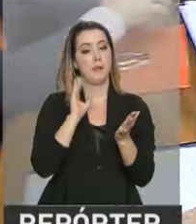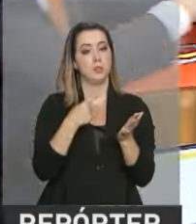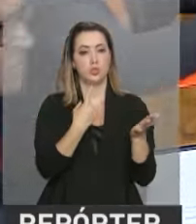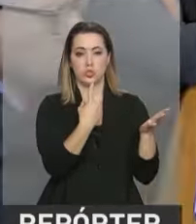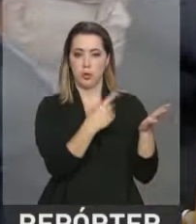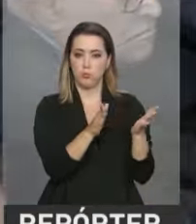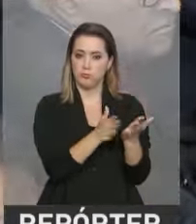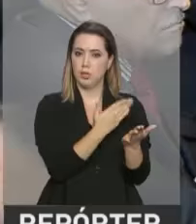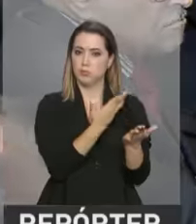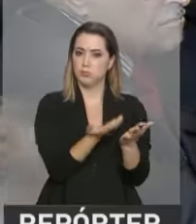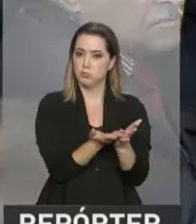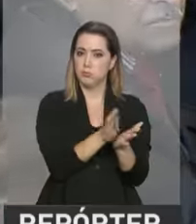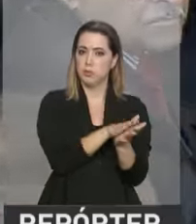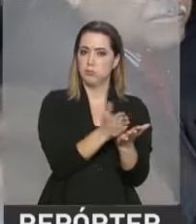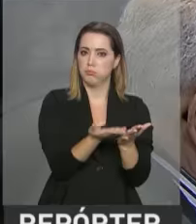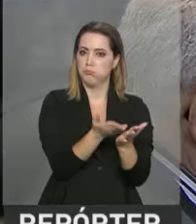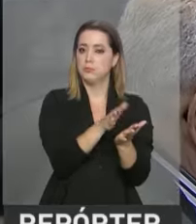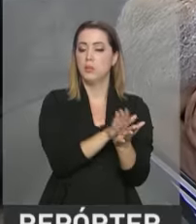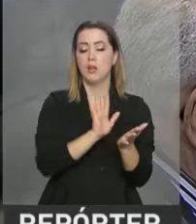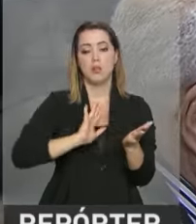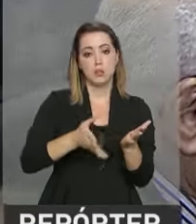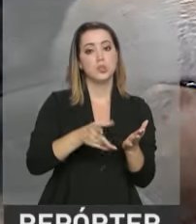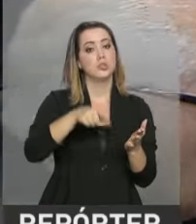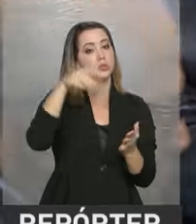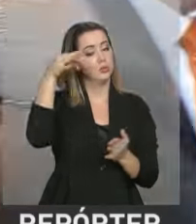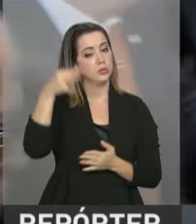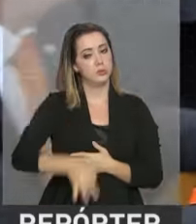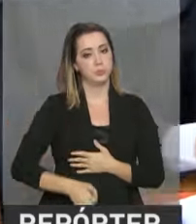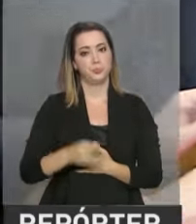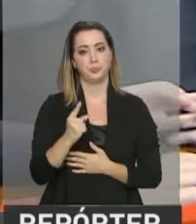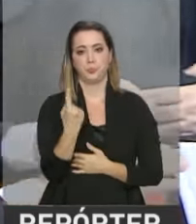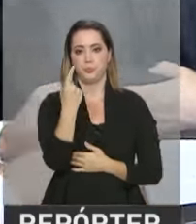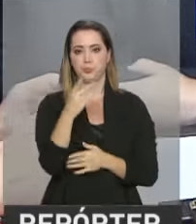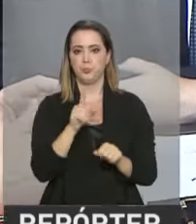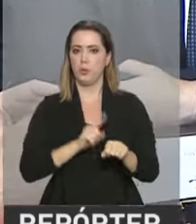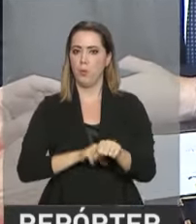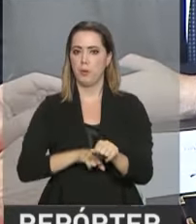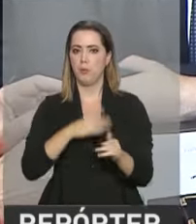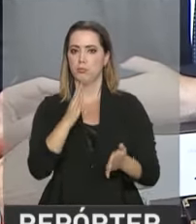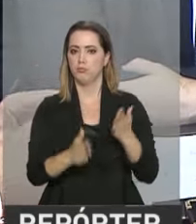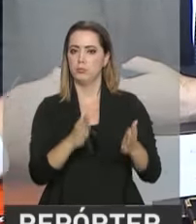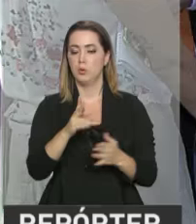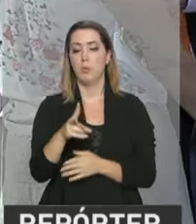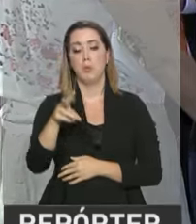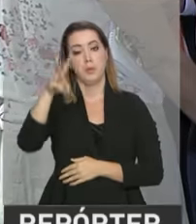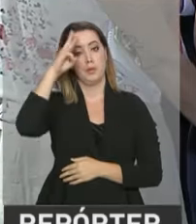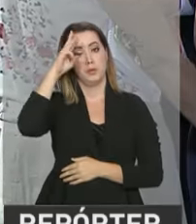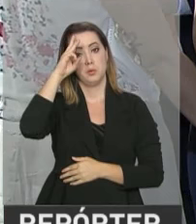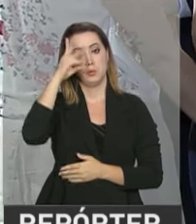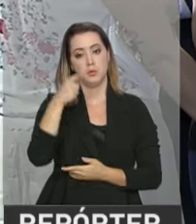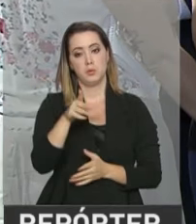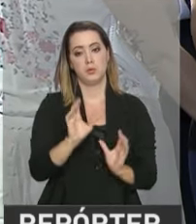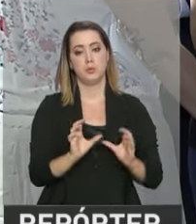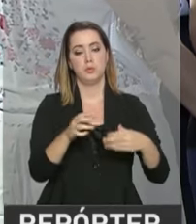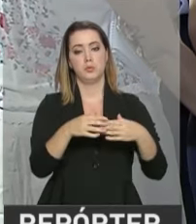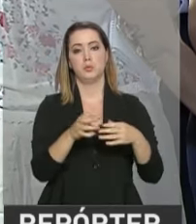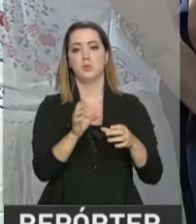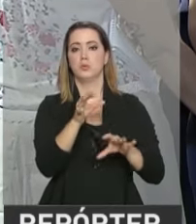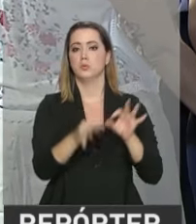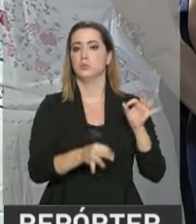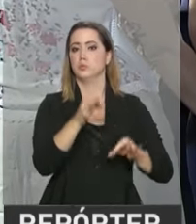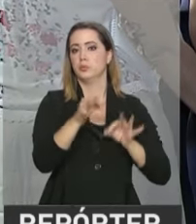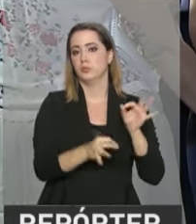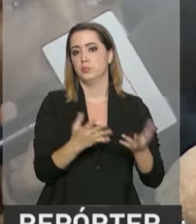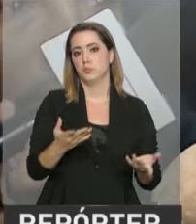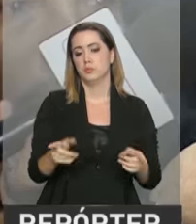sindicais e líderes de partidos a primeira etapa Está prevista para terça-feira da semana que vem na comissão de constituição